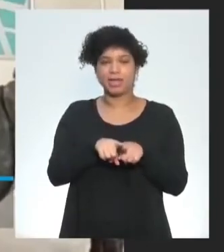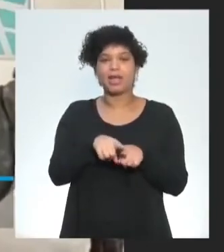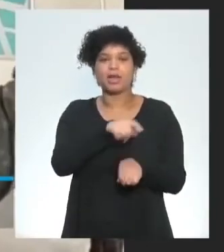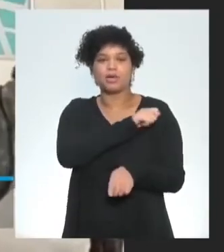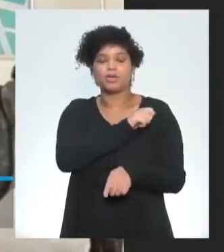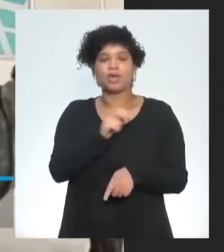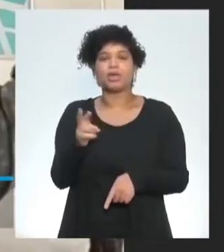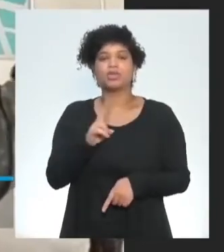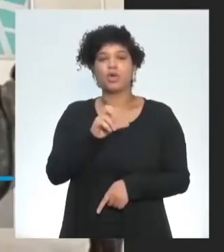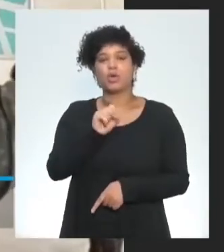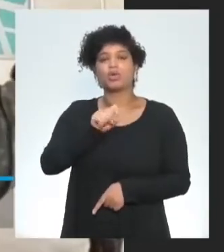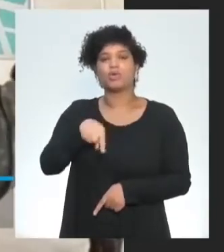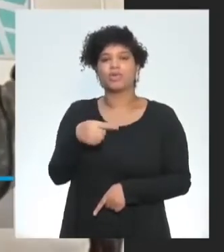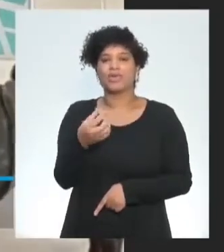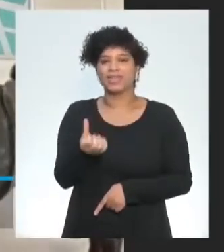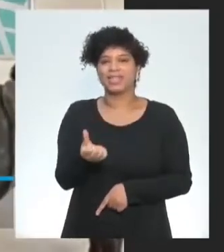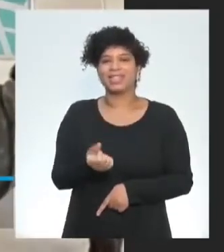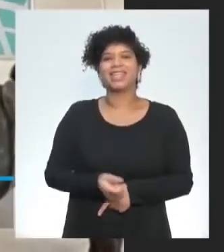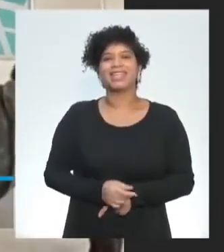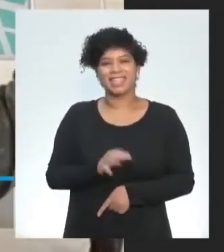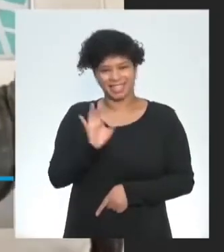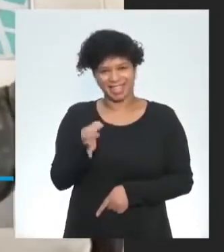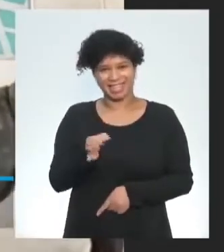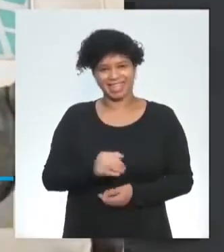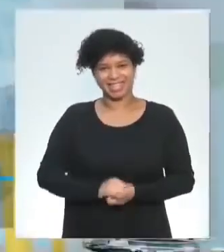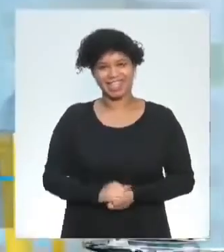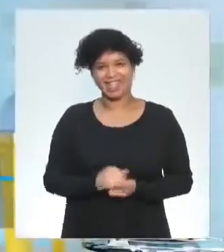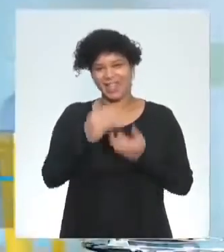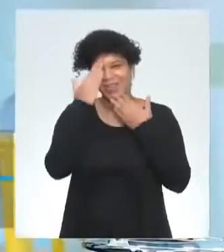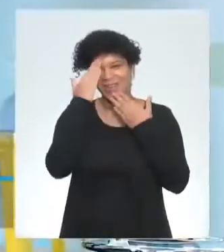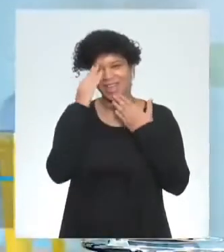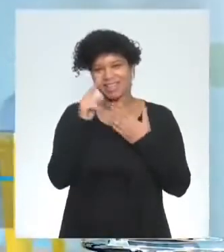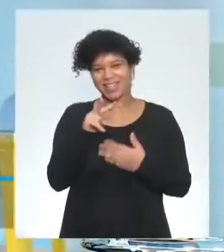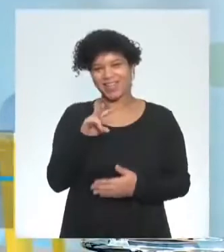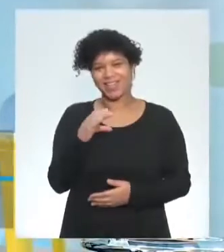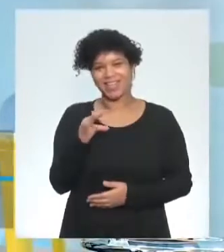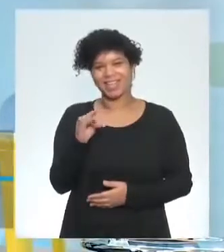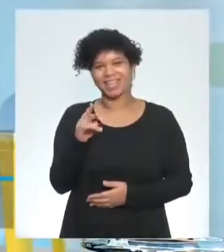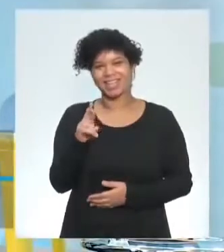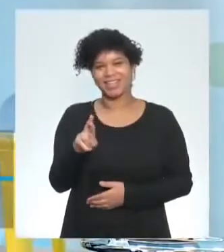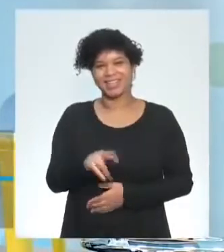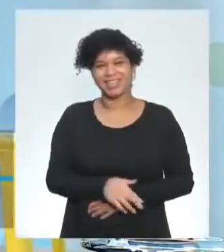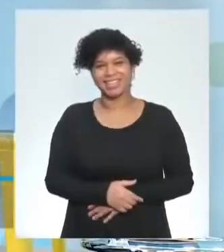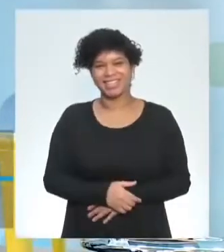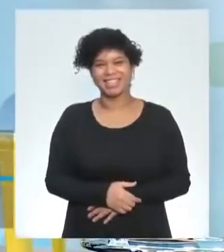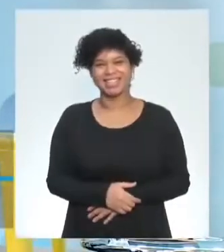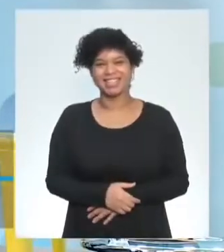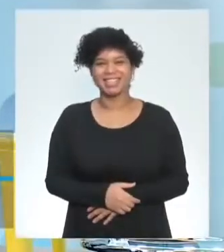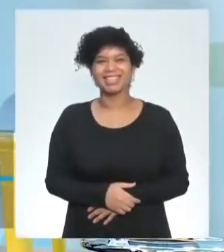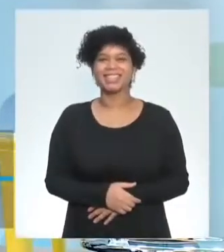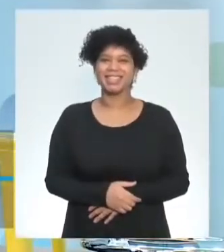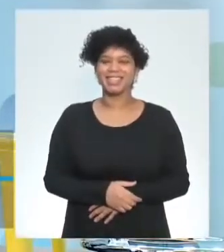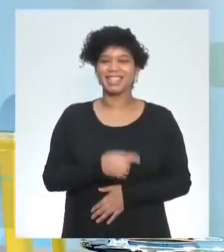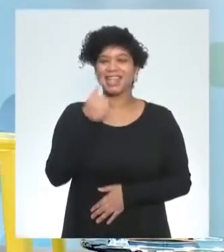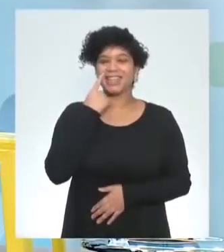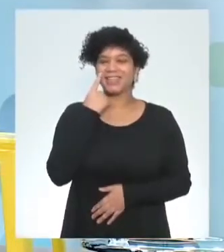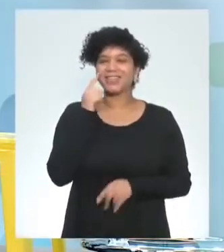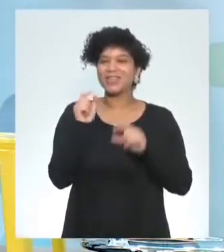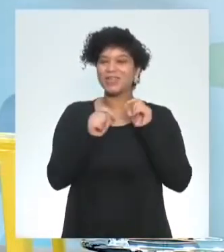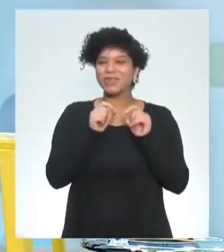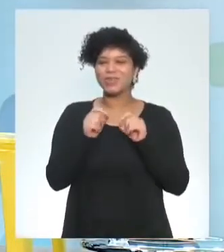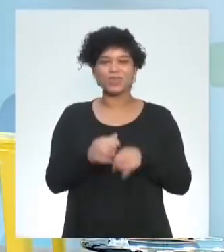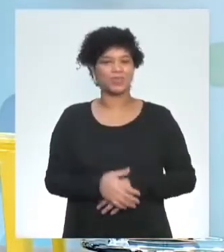responderam 8,6. E aí, professora? Obrigada, Vitor. Vamos ver então, pessoal. Vamos aqui olhar na telinha. Olha lá, gente,